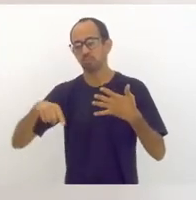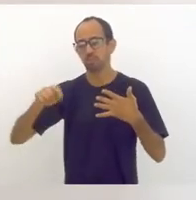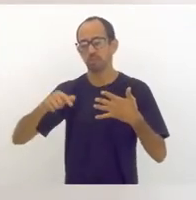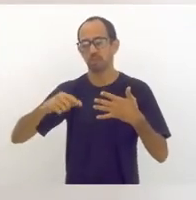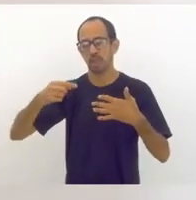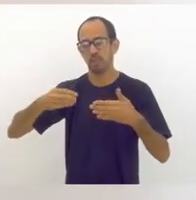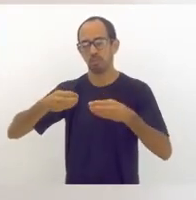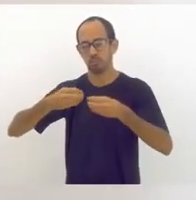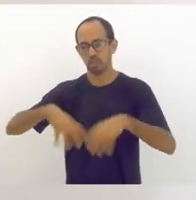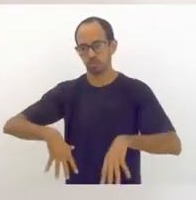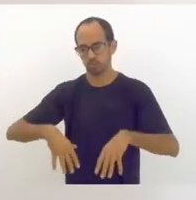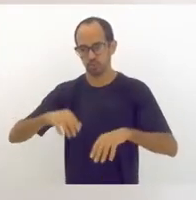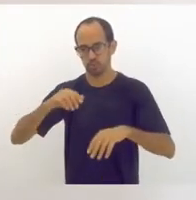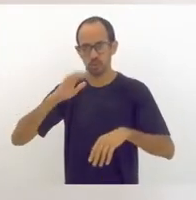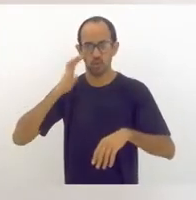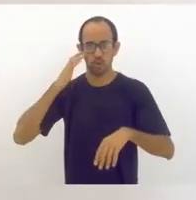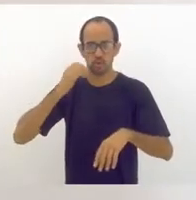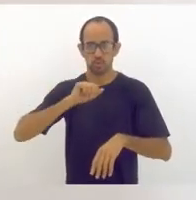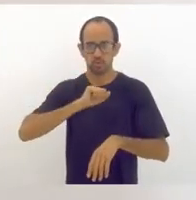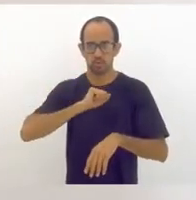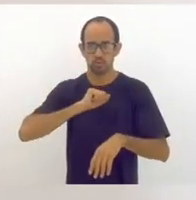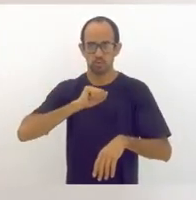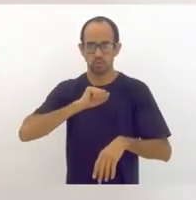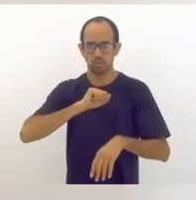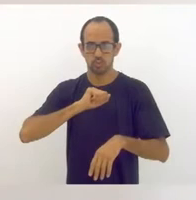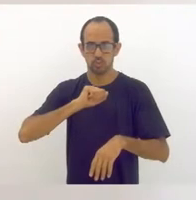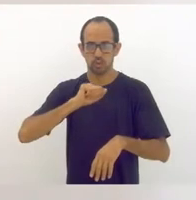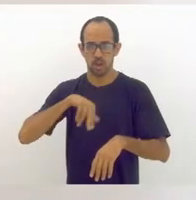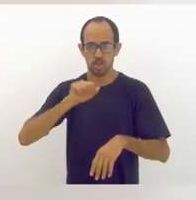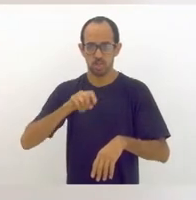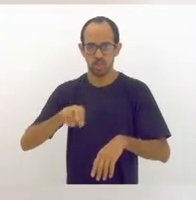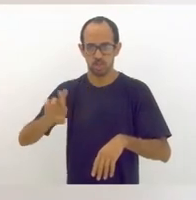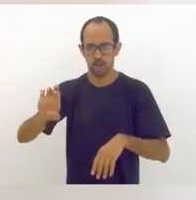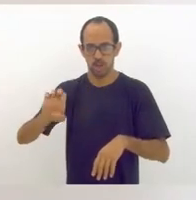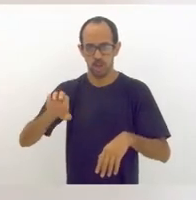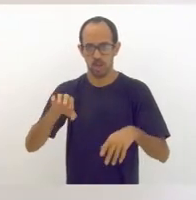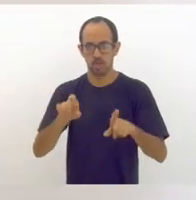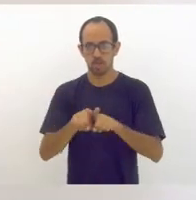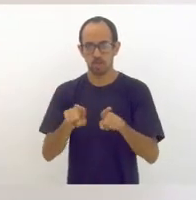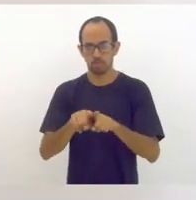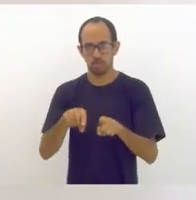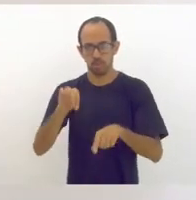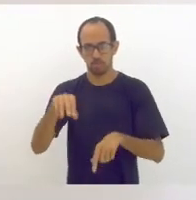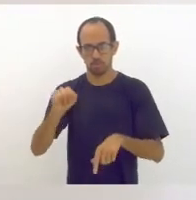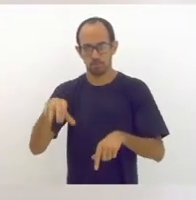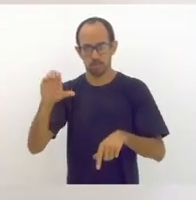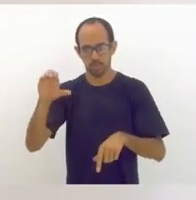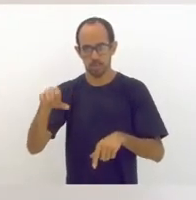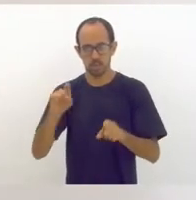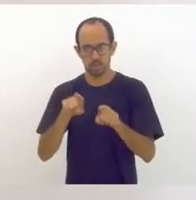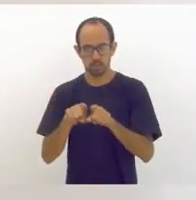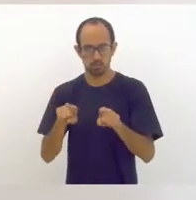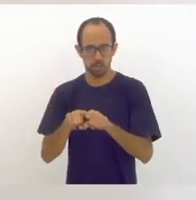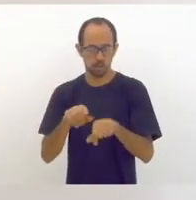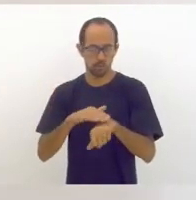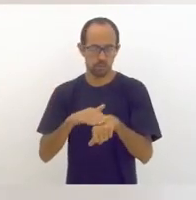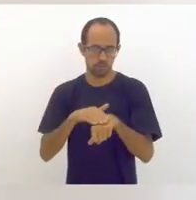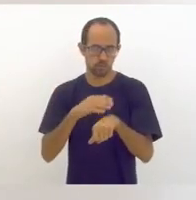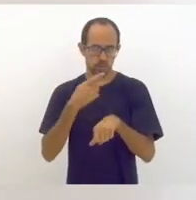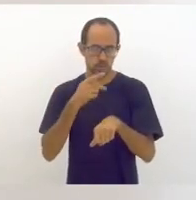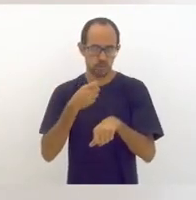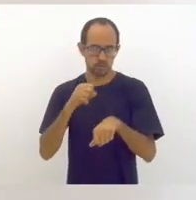né? E acho que o deputado André colocou muito bem, e o Mink, desde o início, conversando com o André, colocou, se